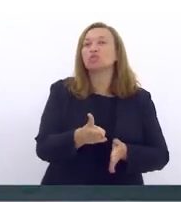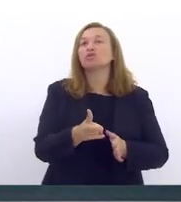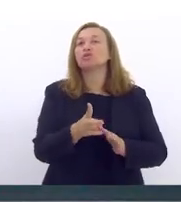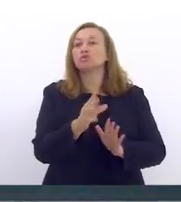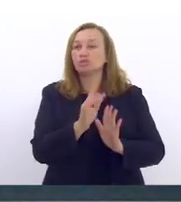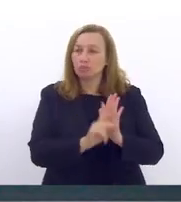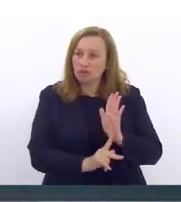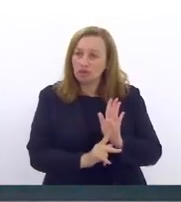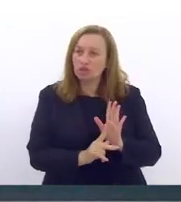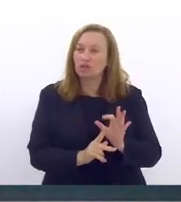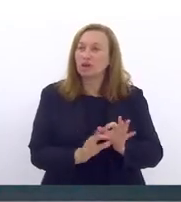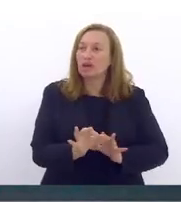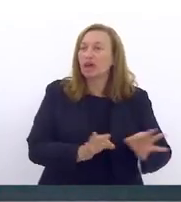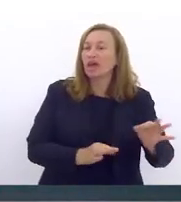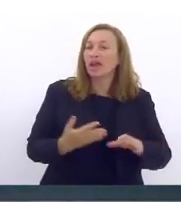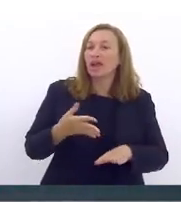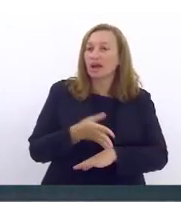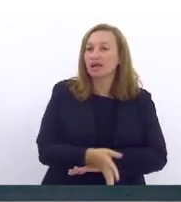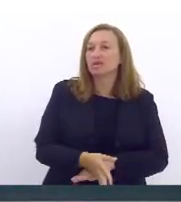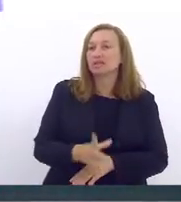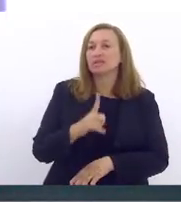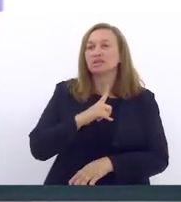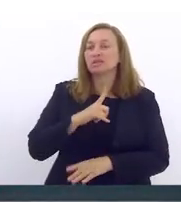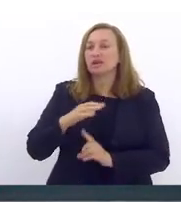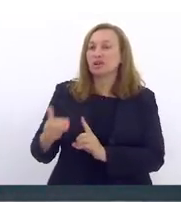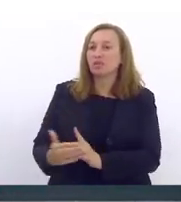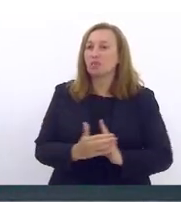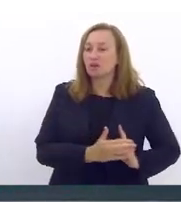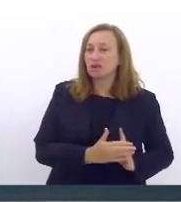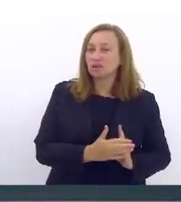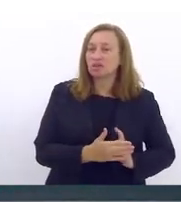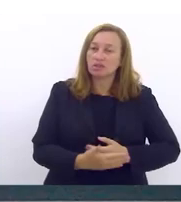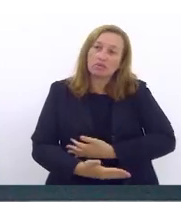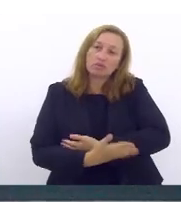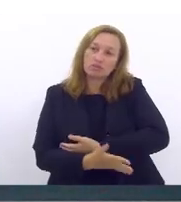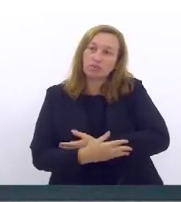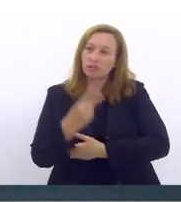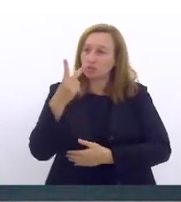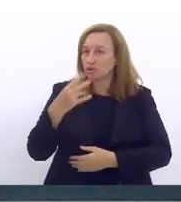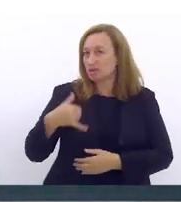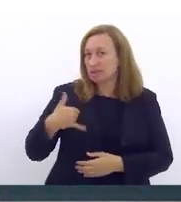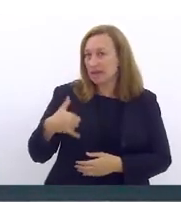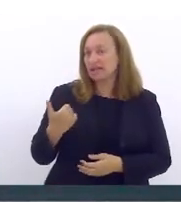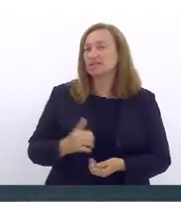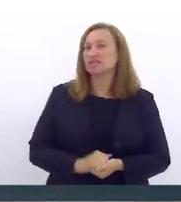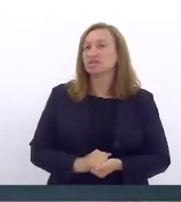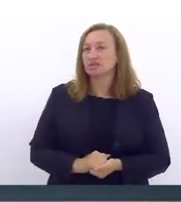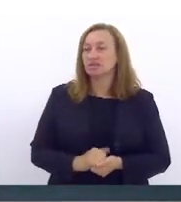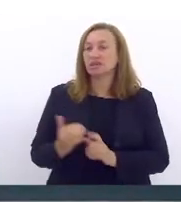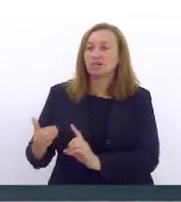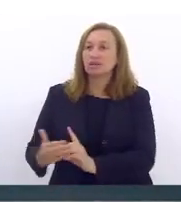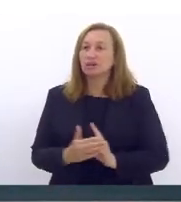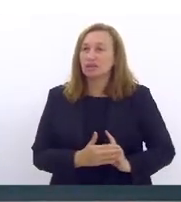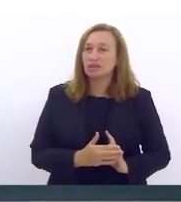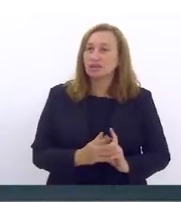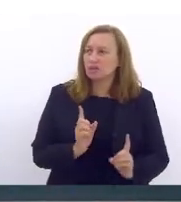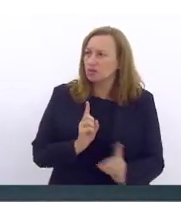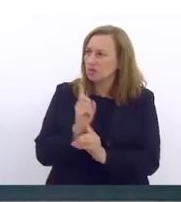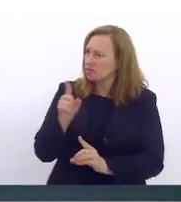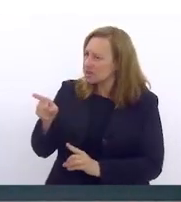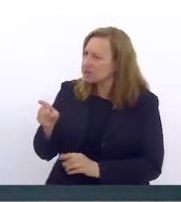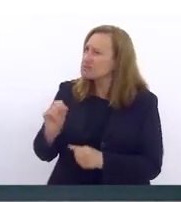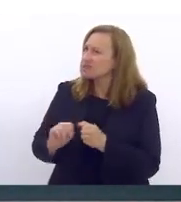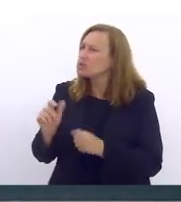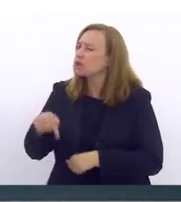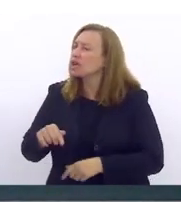entram, olhem, gente, tem acolhida que sai de lá com o bebê já com 2 anos. Assim, tem acolhida que a gente descobre, oi, moça, o que você está fazendo